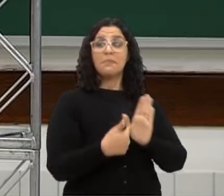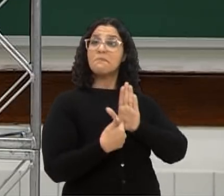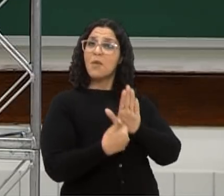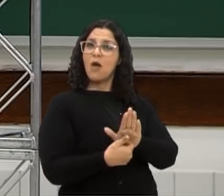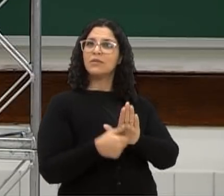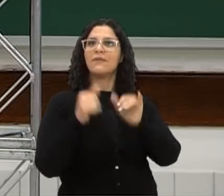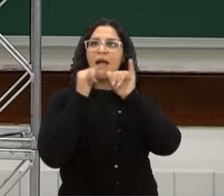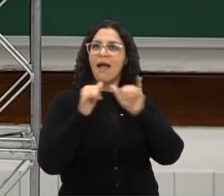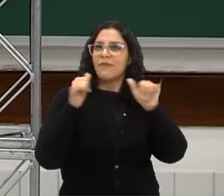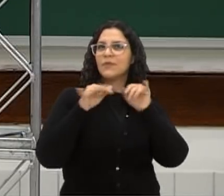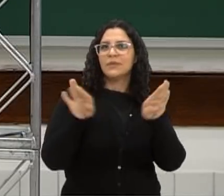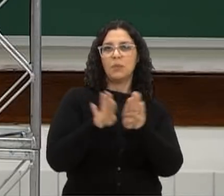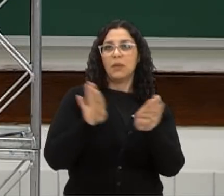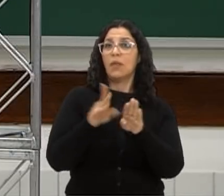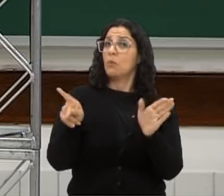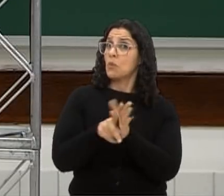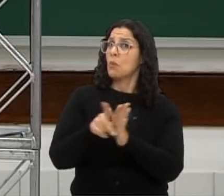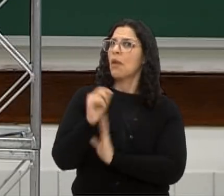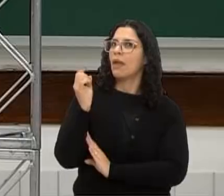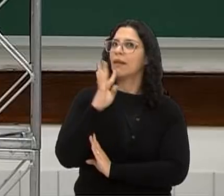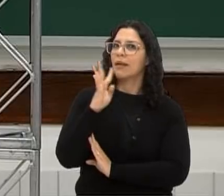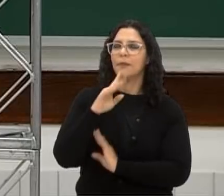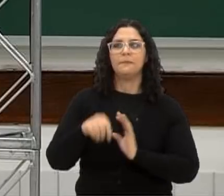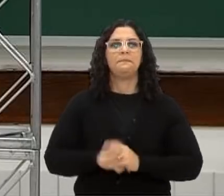fazer propaganda deles. Então, isso é uma parte bem bacana.